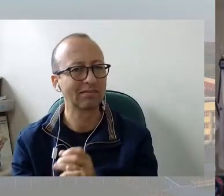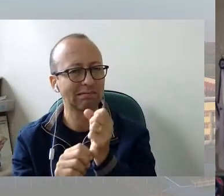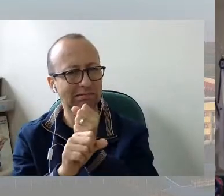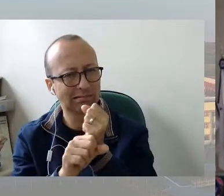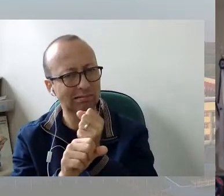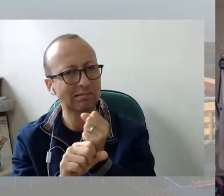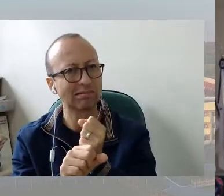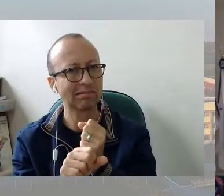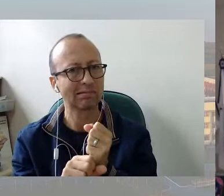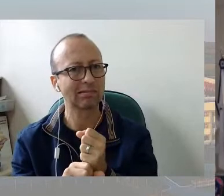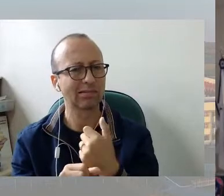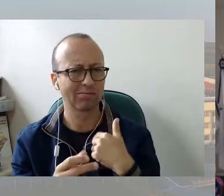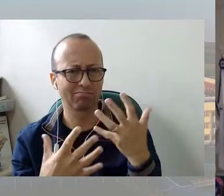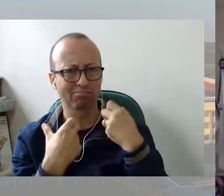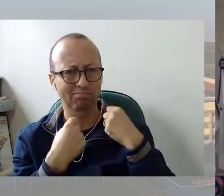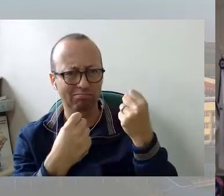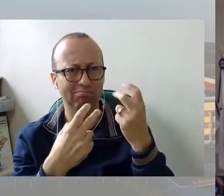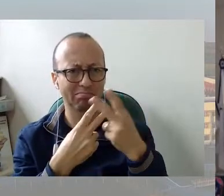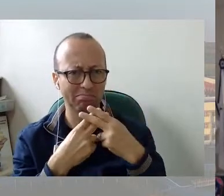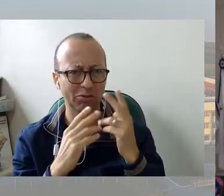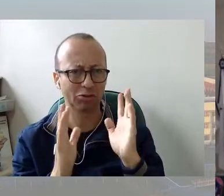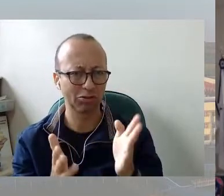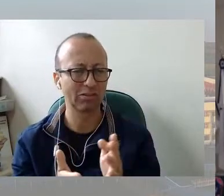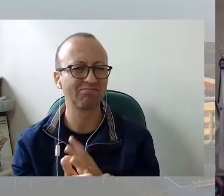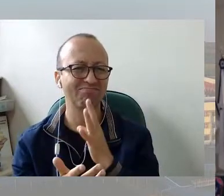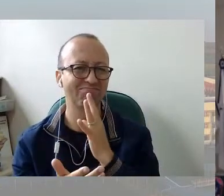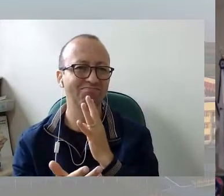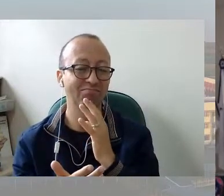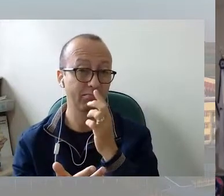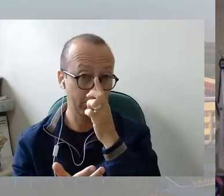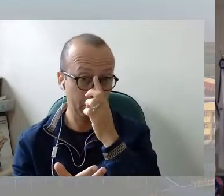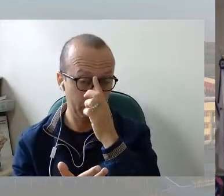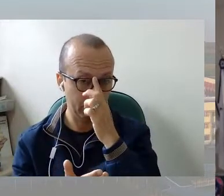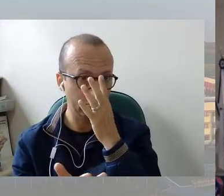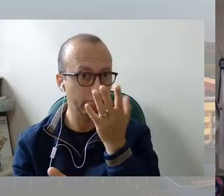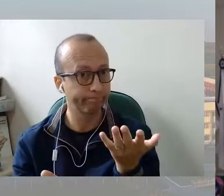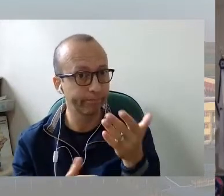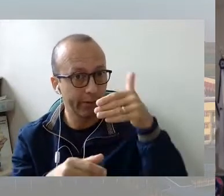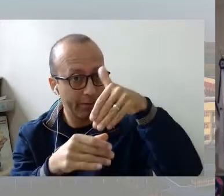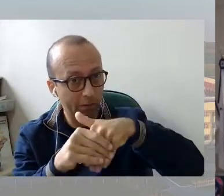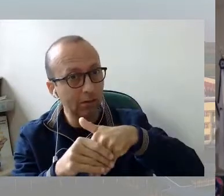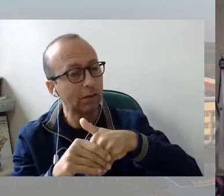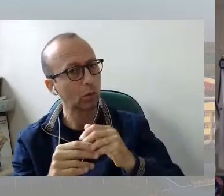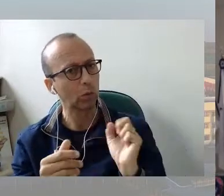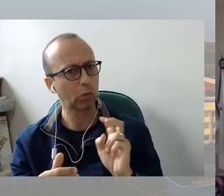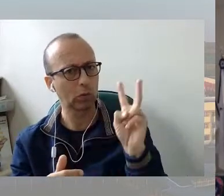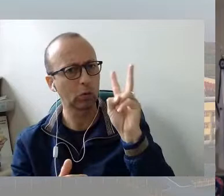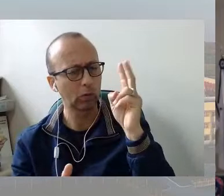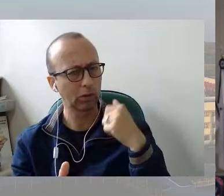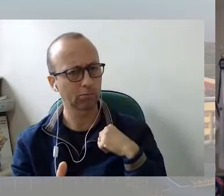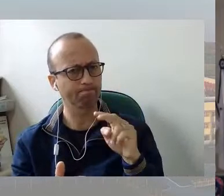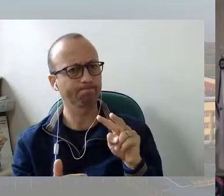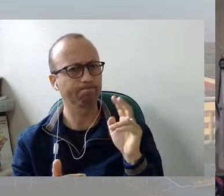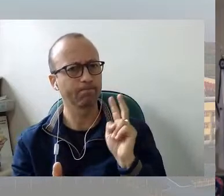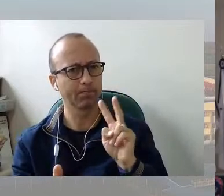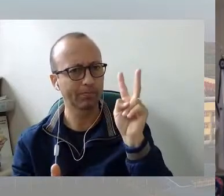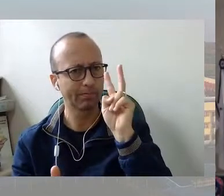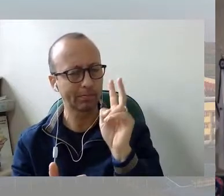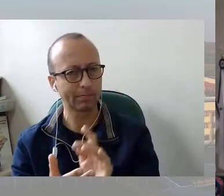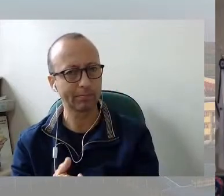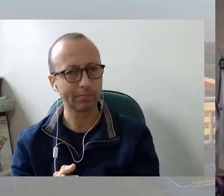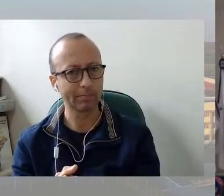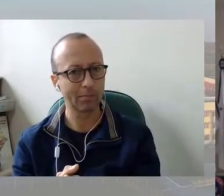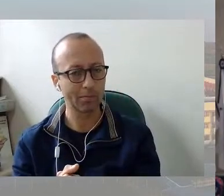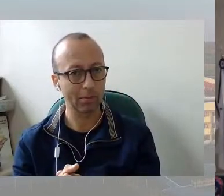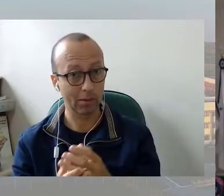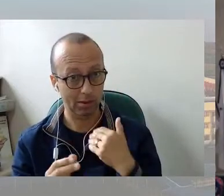sociais, já fui preso, sei o que é isso. A democracia tem um valor enorme para mim. Por isso, eu, pessoalmente, enquanto membro